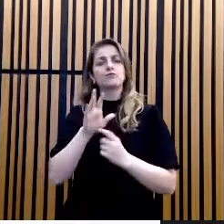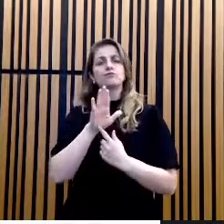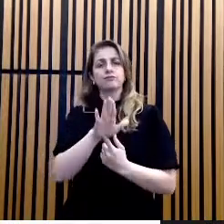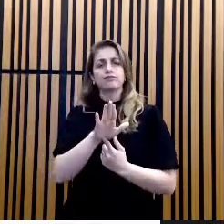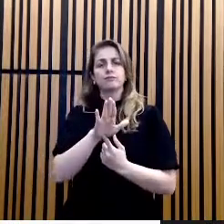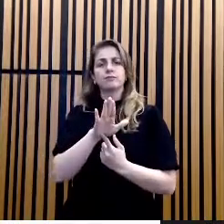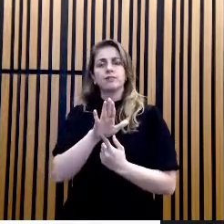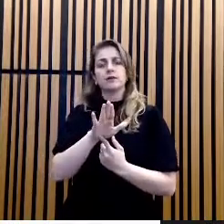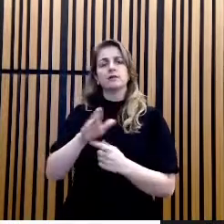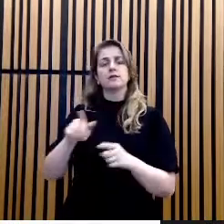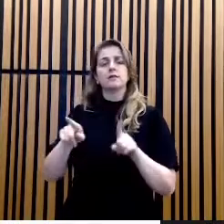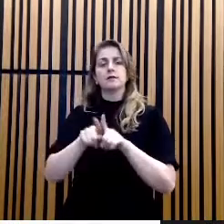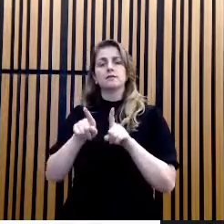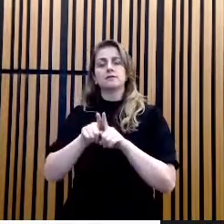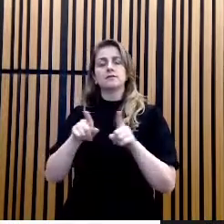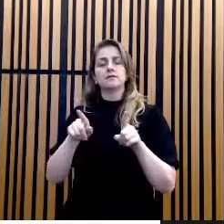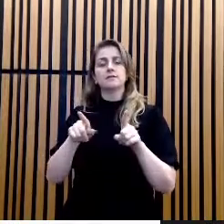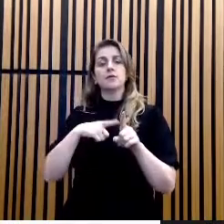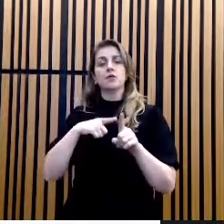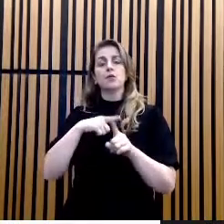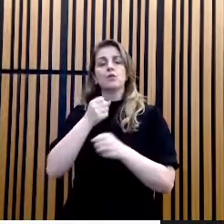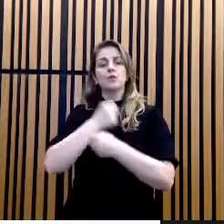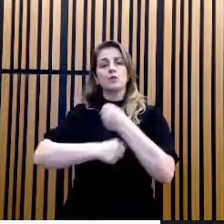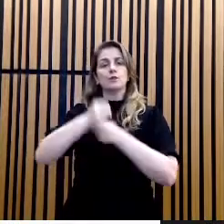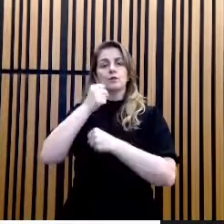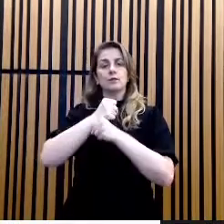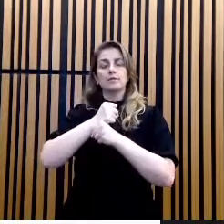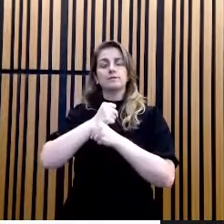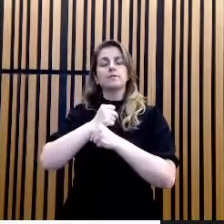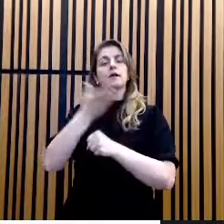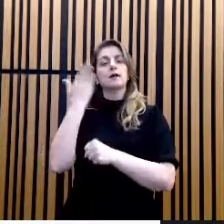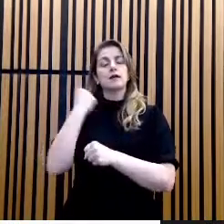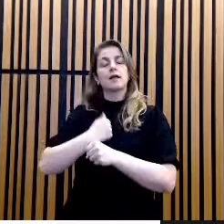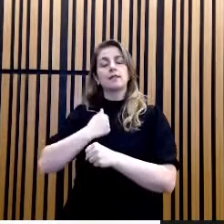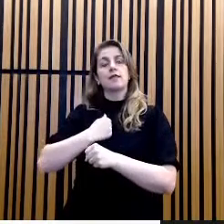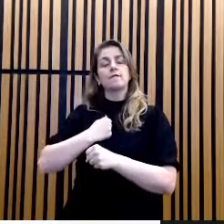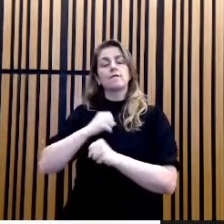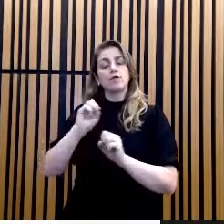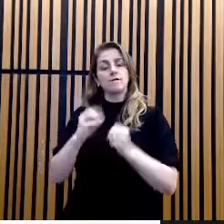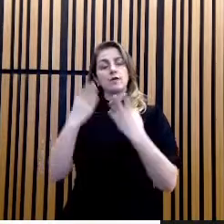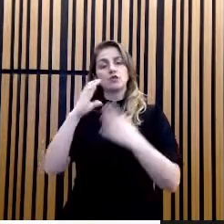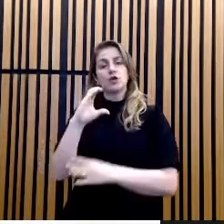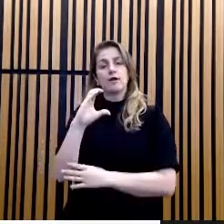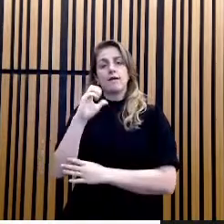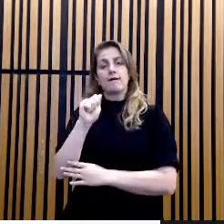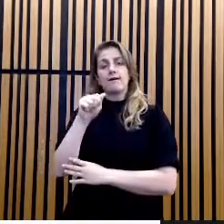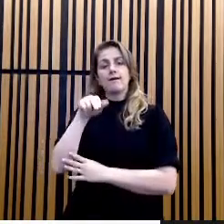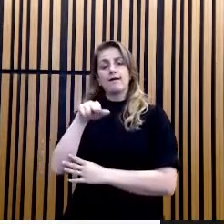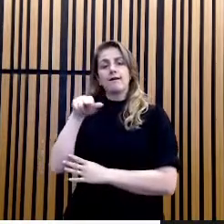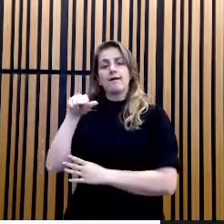tá? O ano passado, no Festival de Cannes,